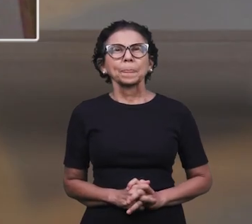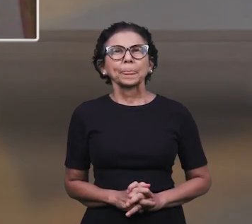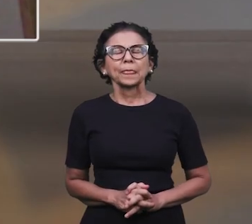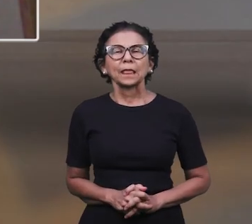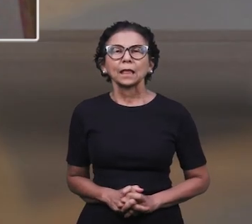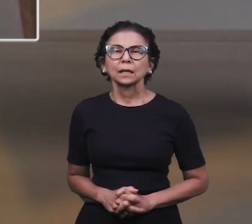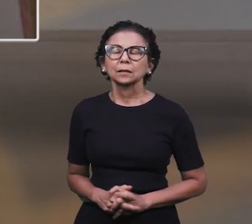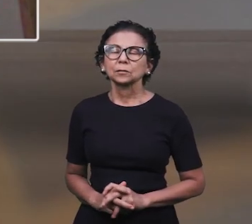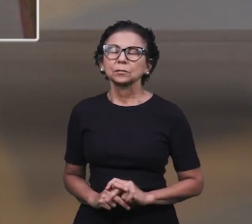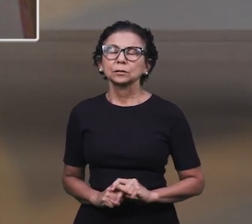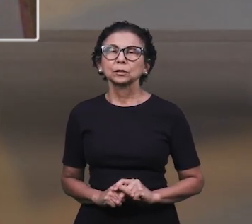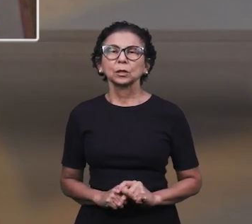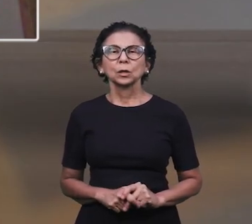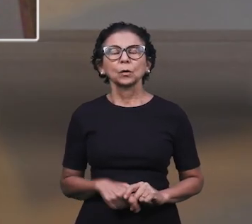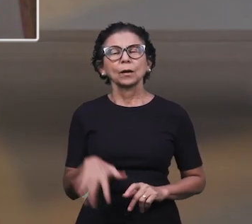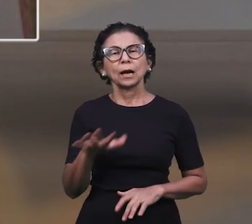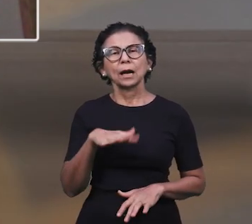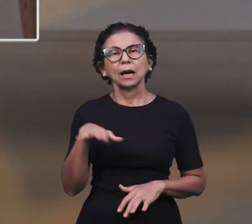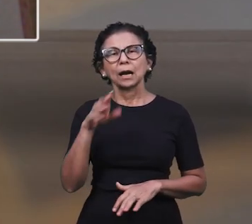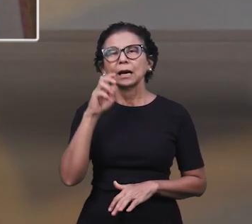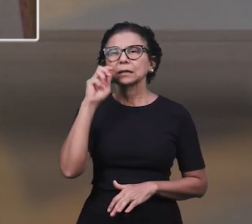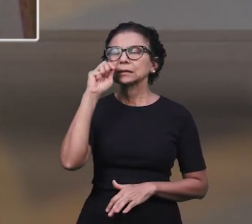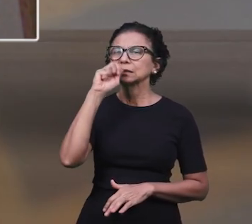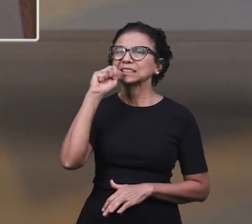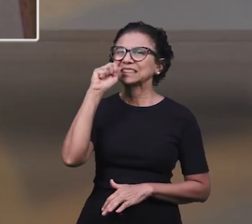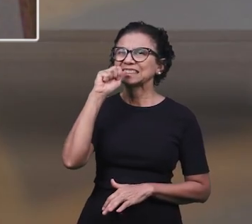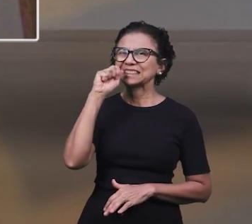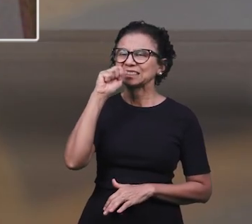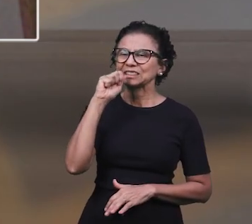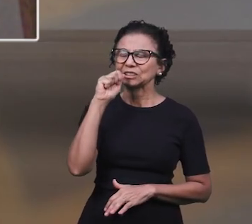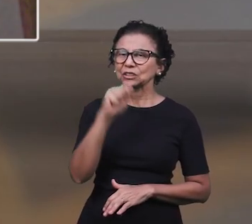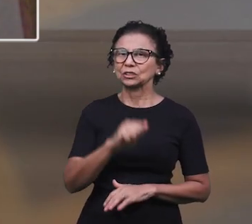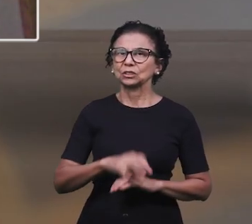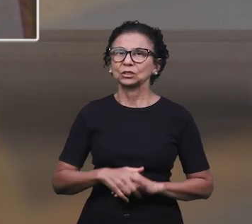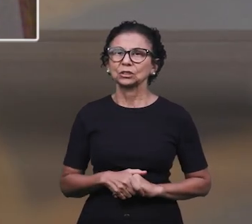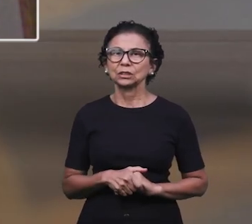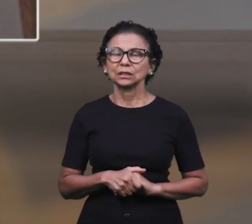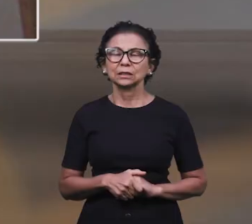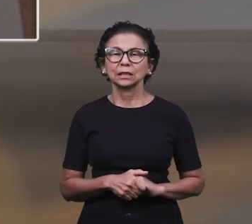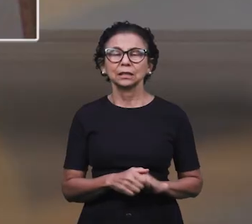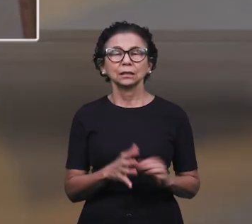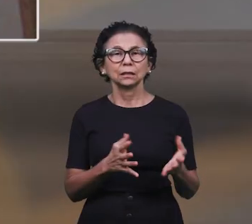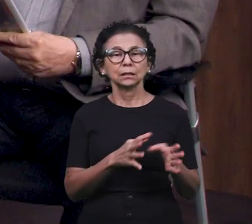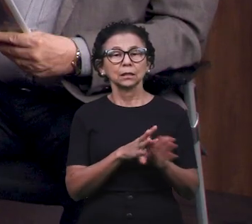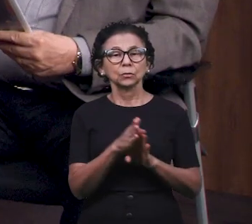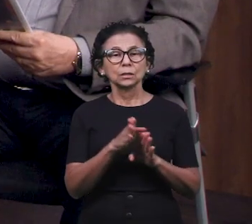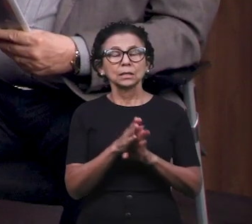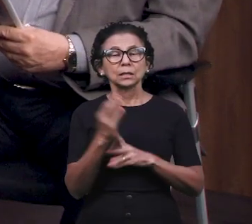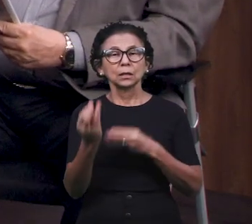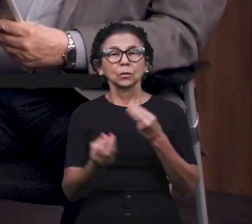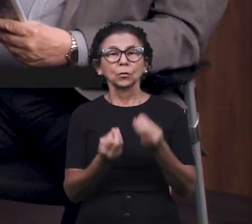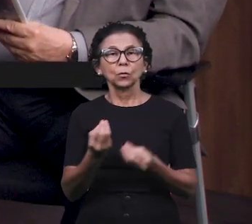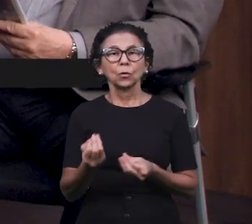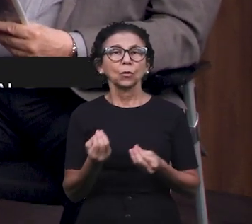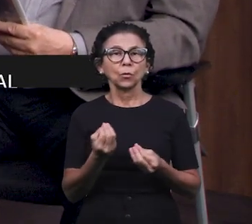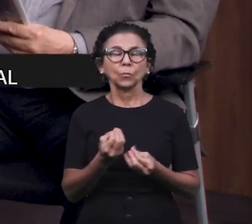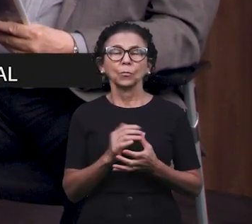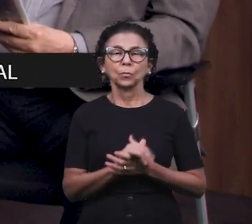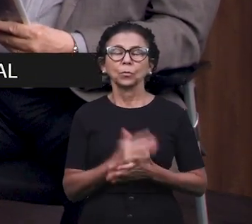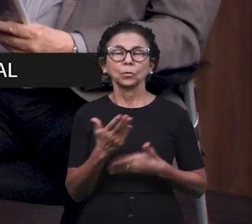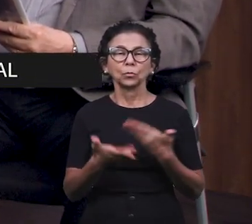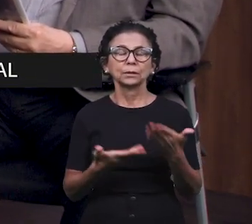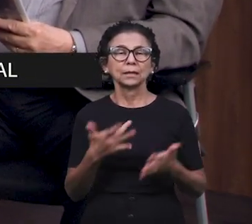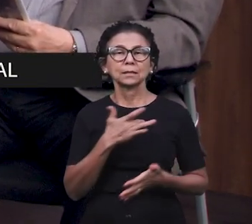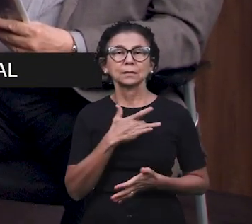dessas pessoas para que possa orientá-los a como preservar a saúde de seus dentes. Bem, eu queria fazer uma